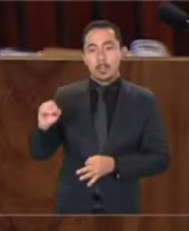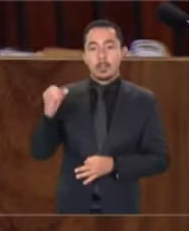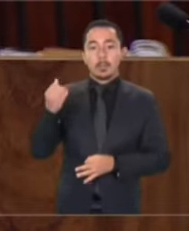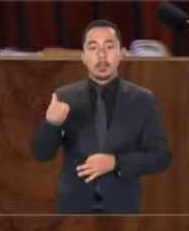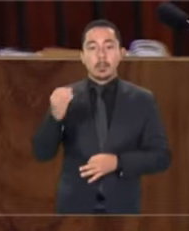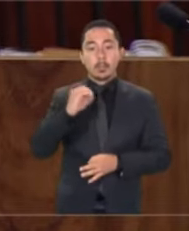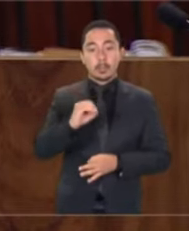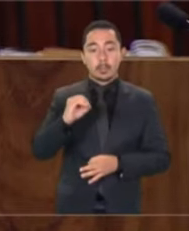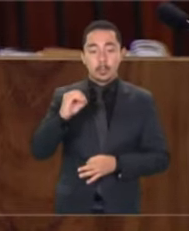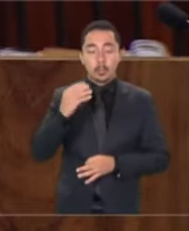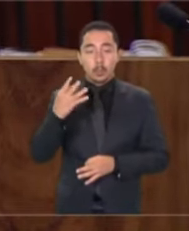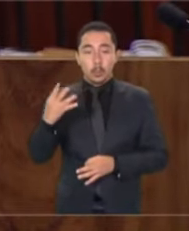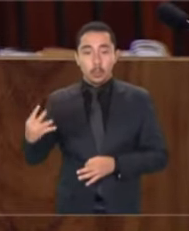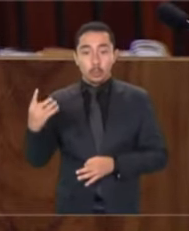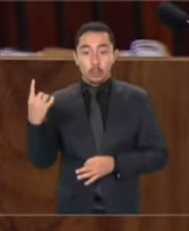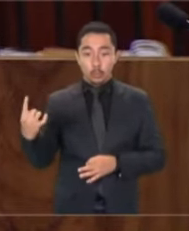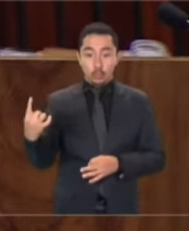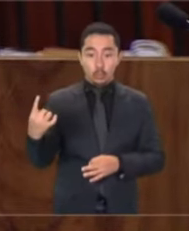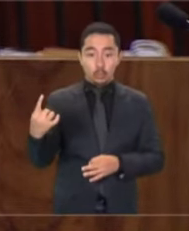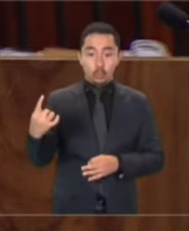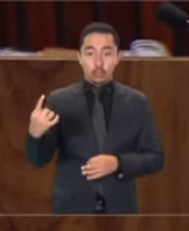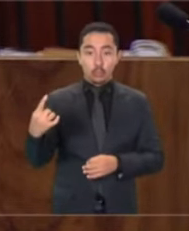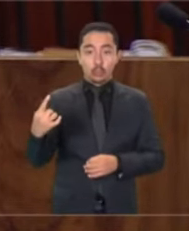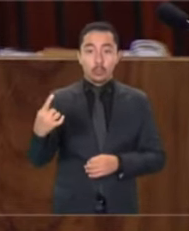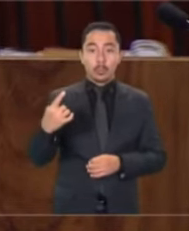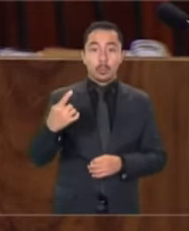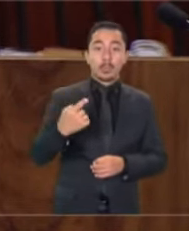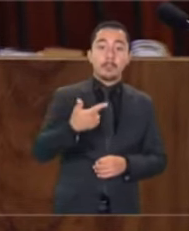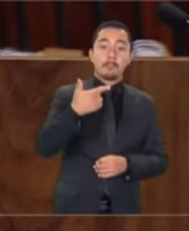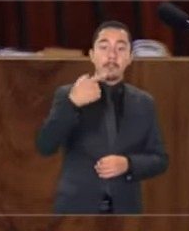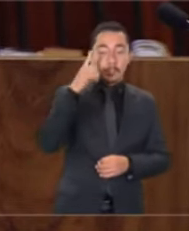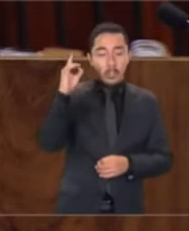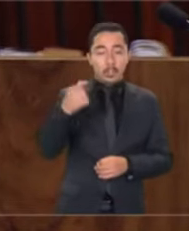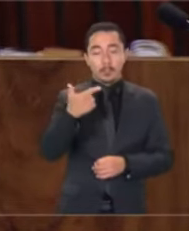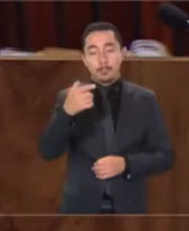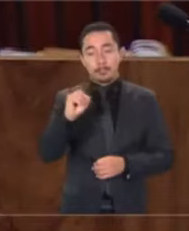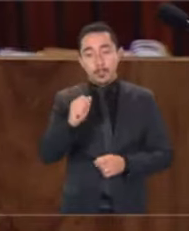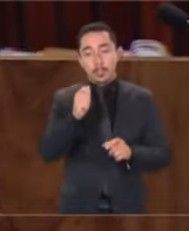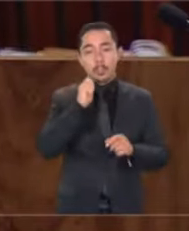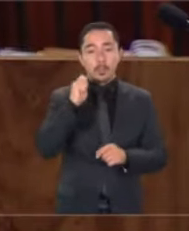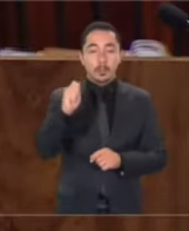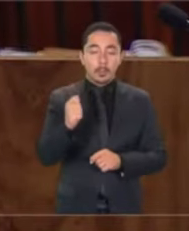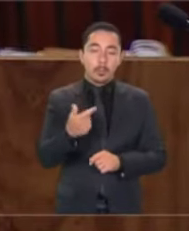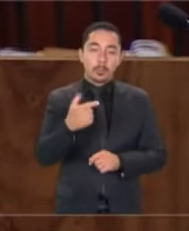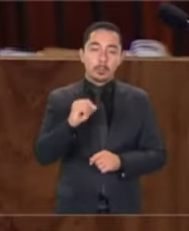060441, ocorrido em 20 de abril de 2023, adotou a compreensão de que devem